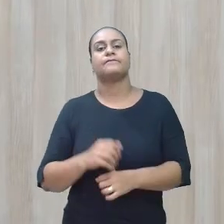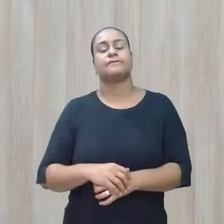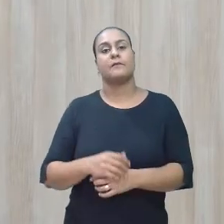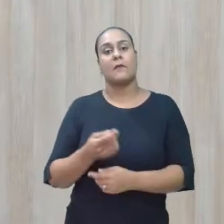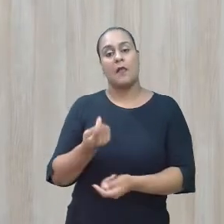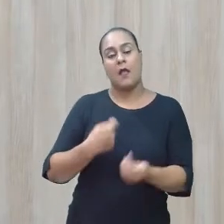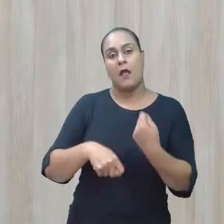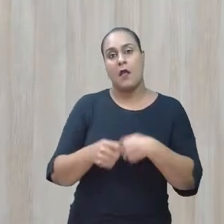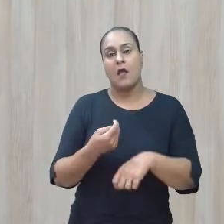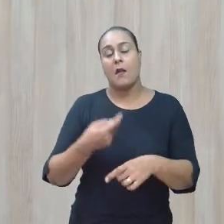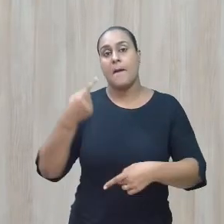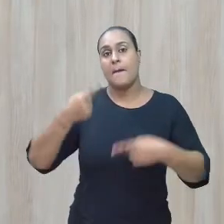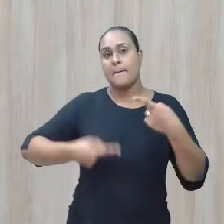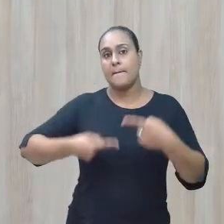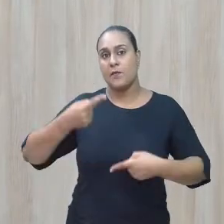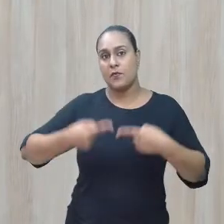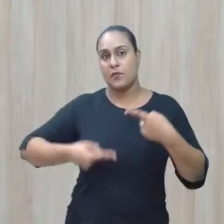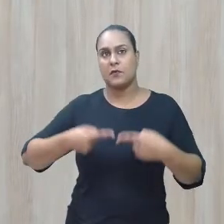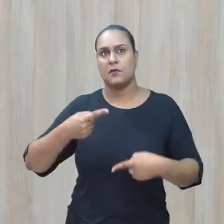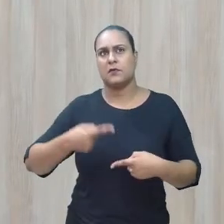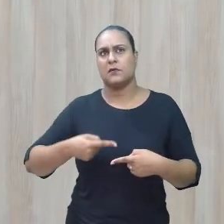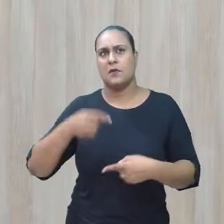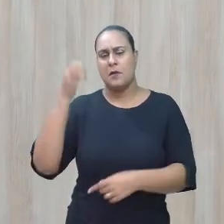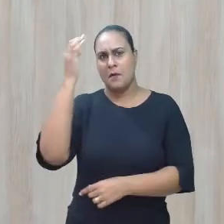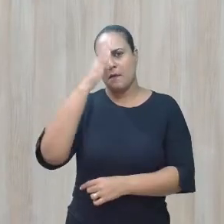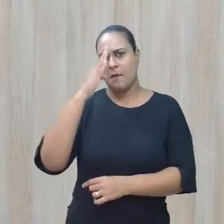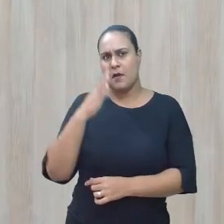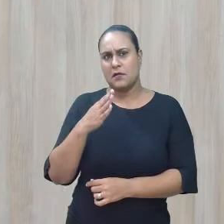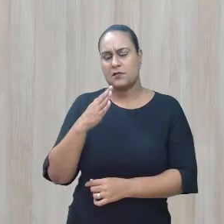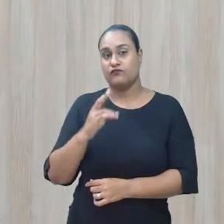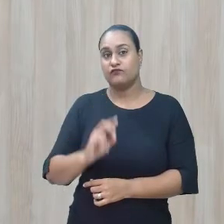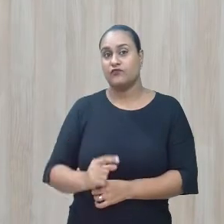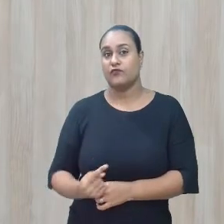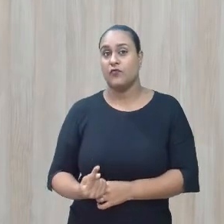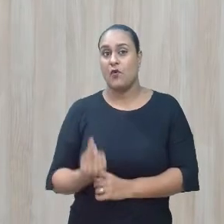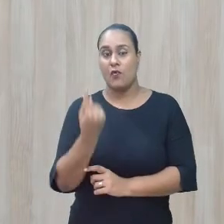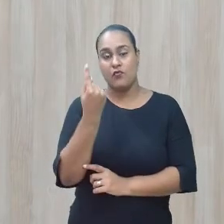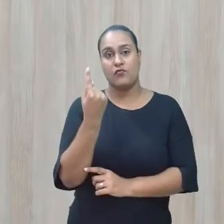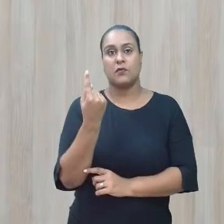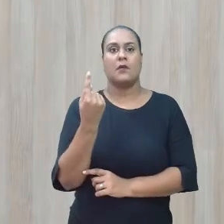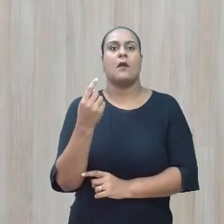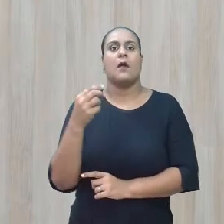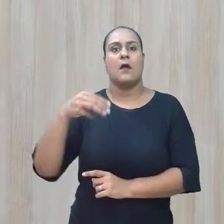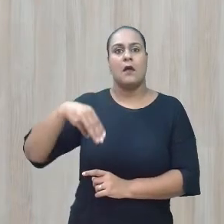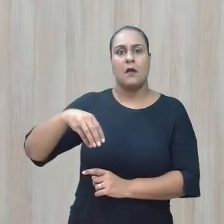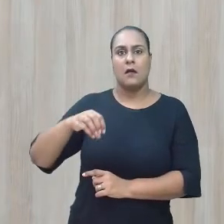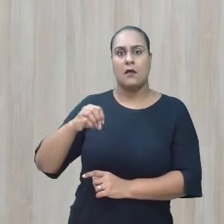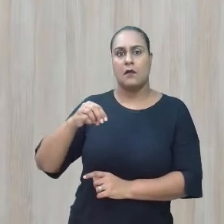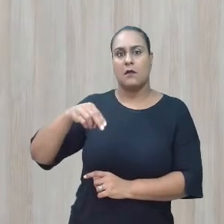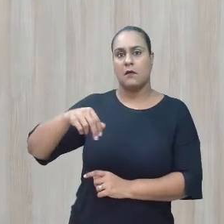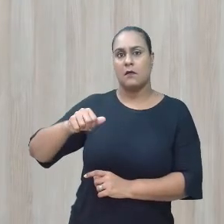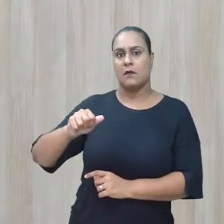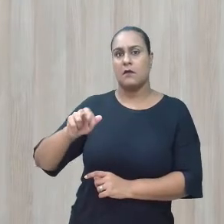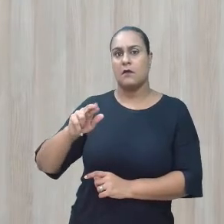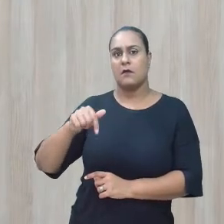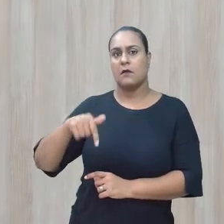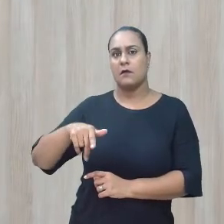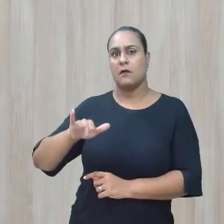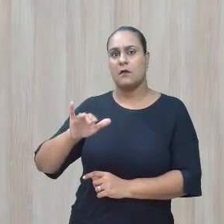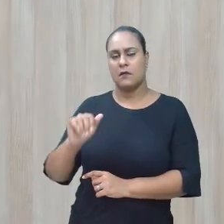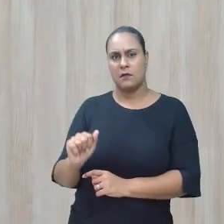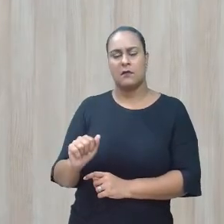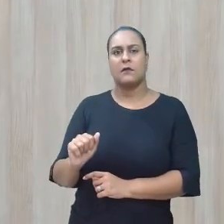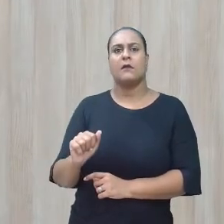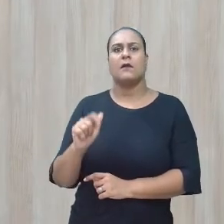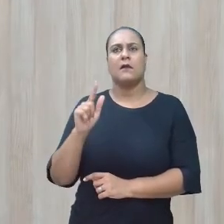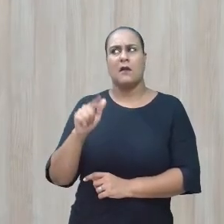se manteve. Eu falei para vocês que o Brasil foi a única monarquia de toda a América após se tornar independente, né? Então, o que era visto